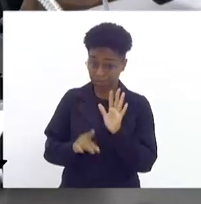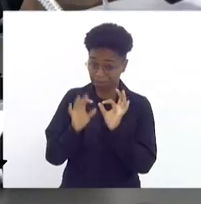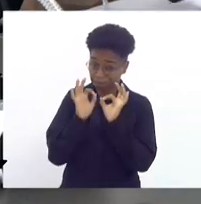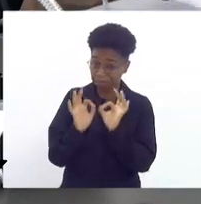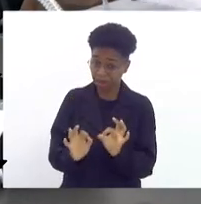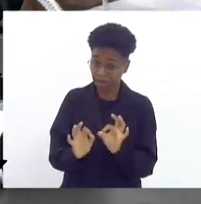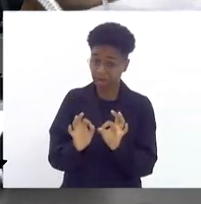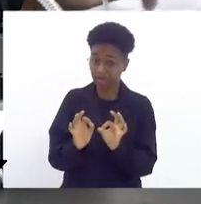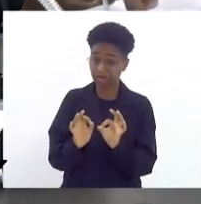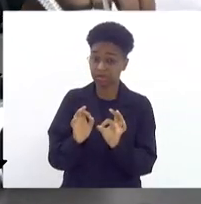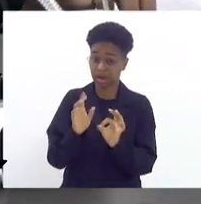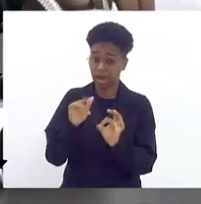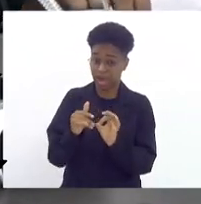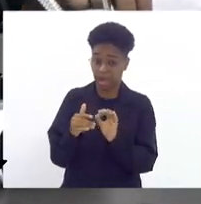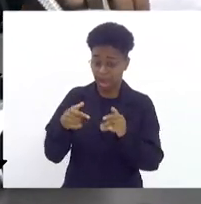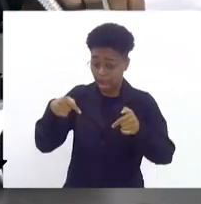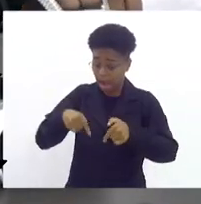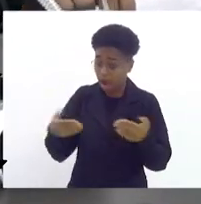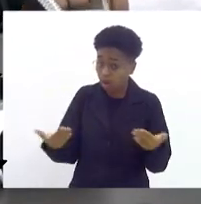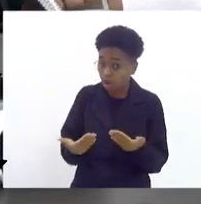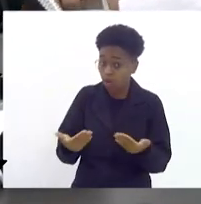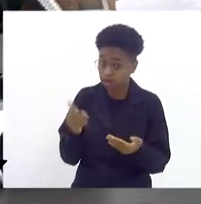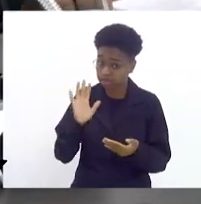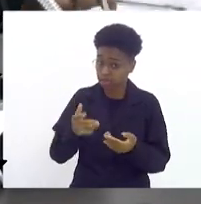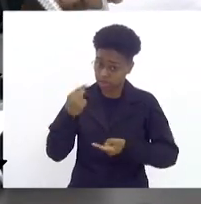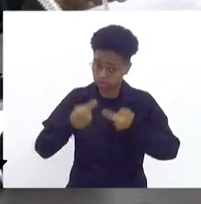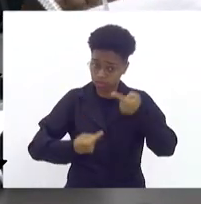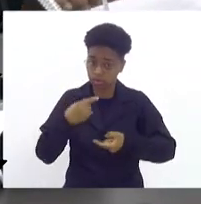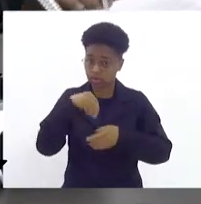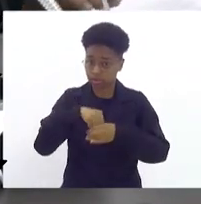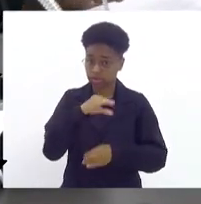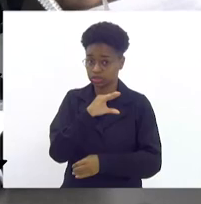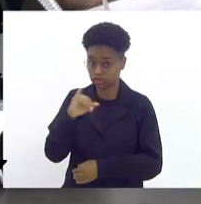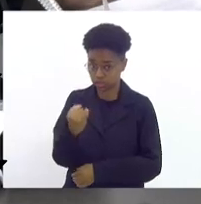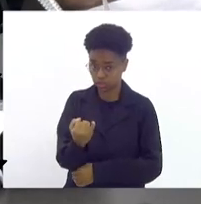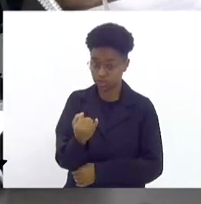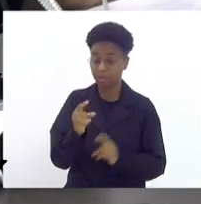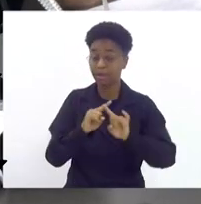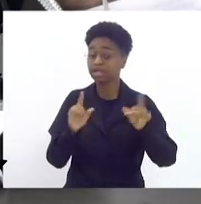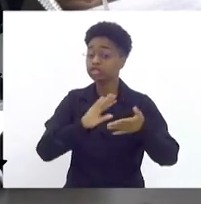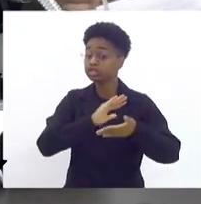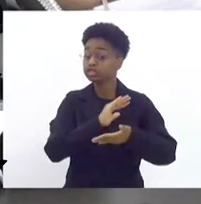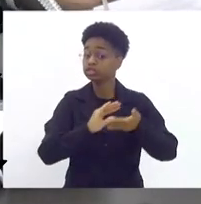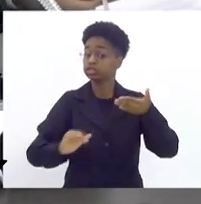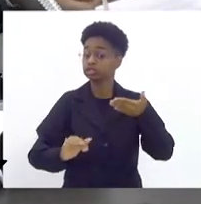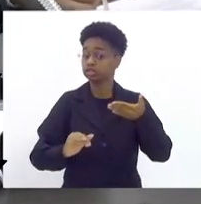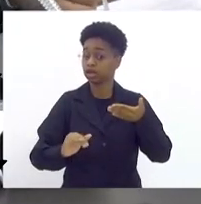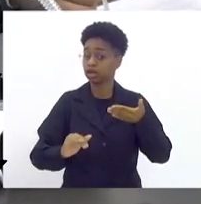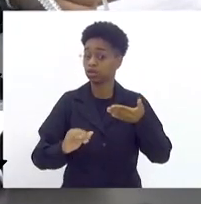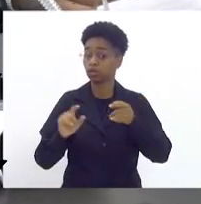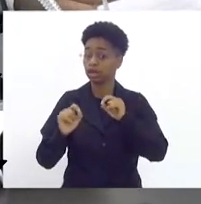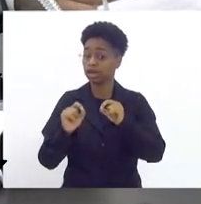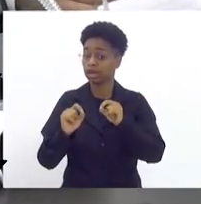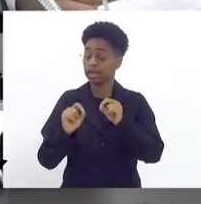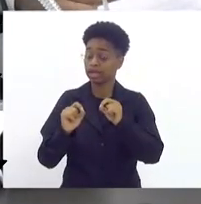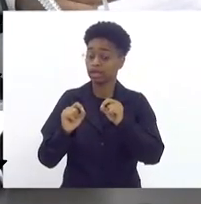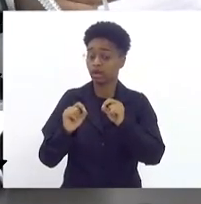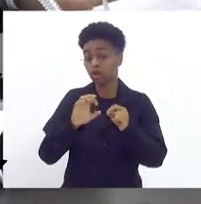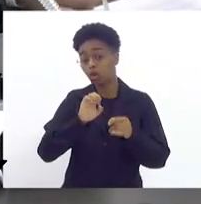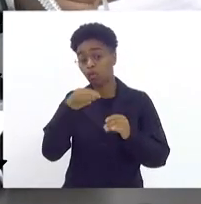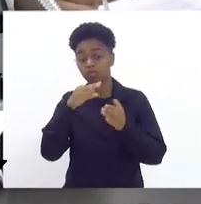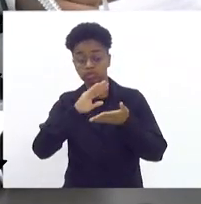projetos dessa legislatura, que foram discutidos já na CCJ e que saíram com vistas ou retirada de